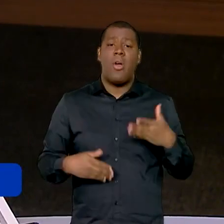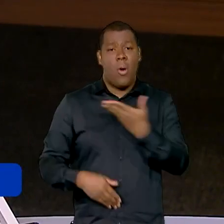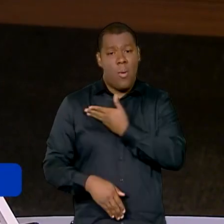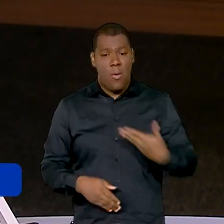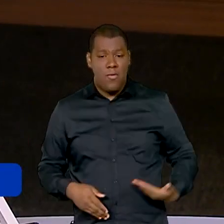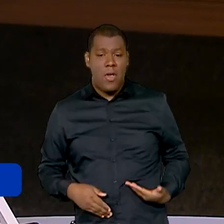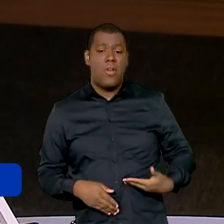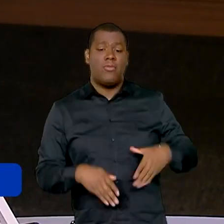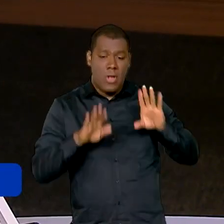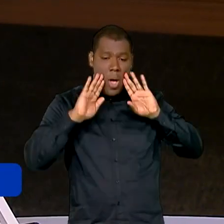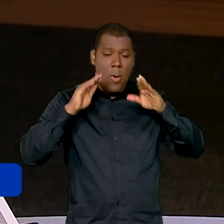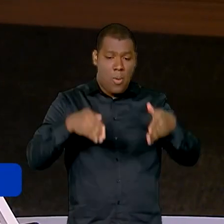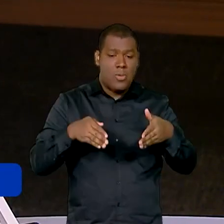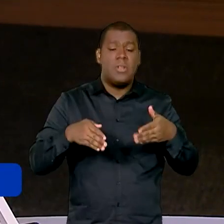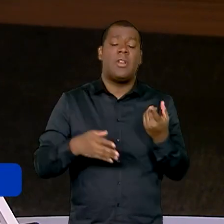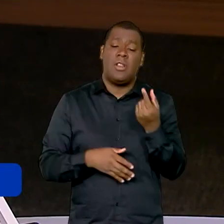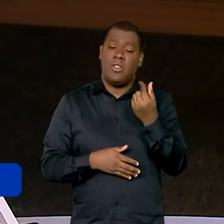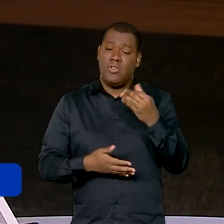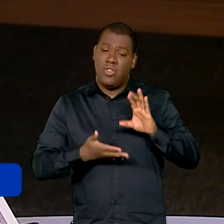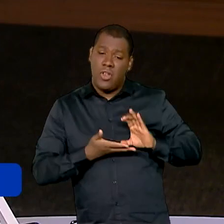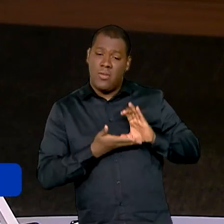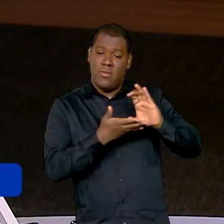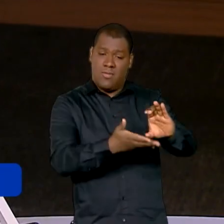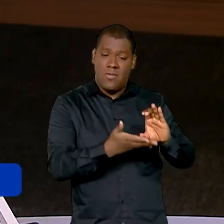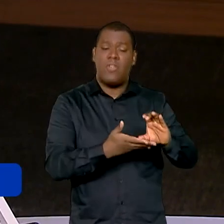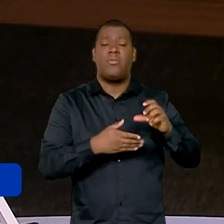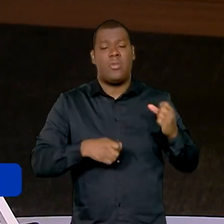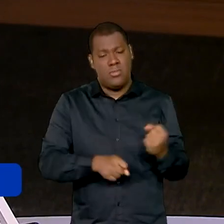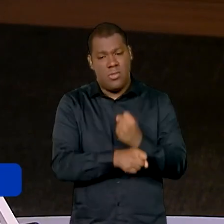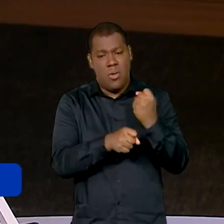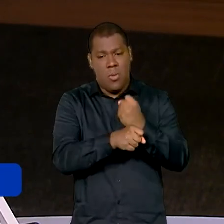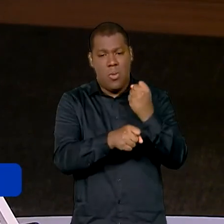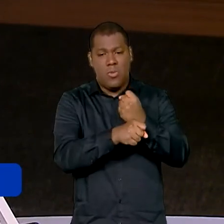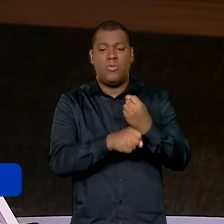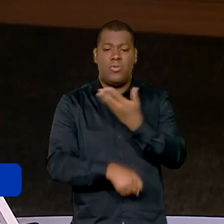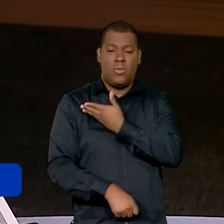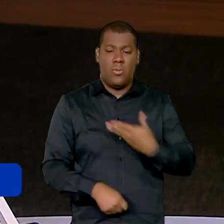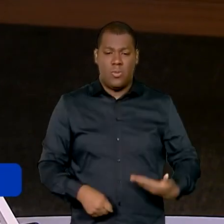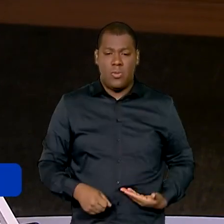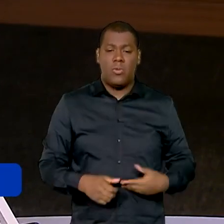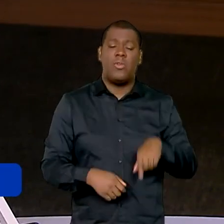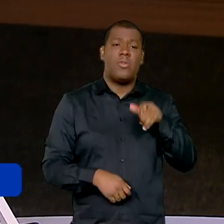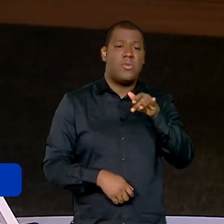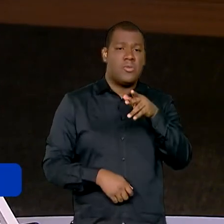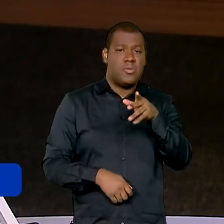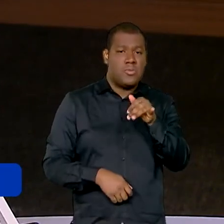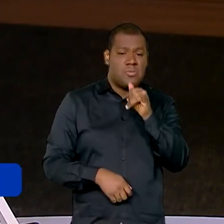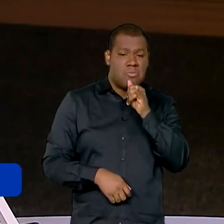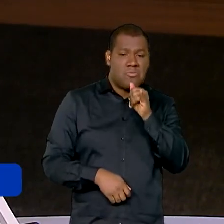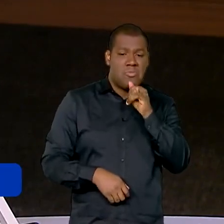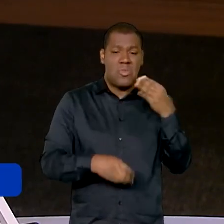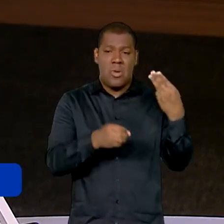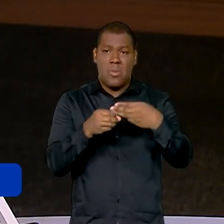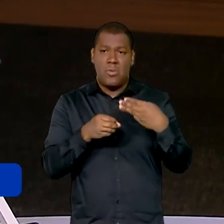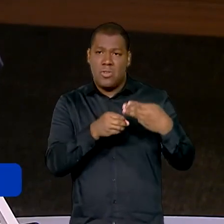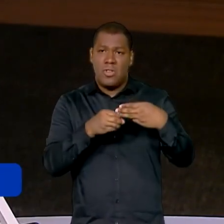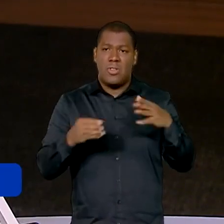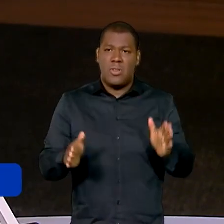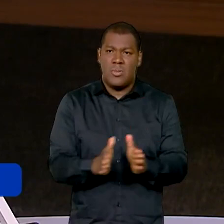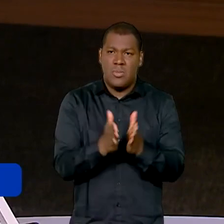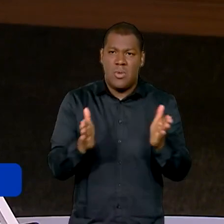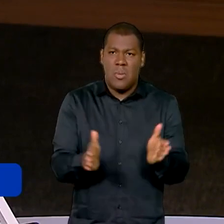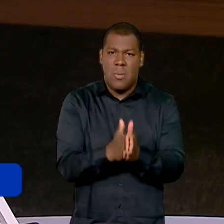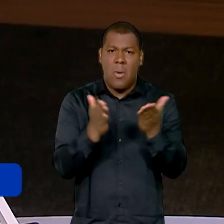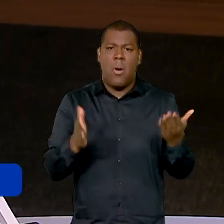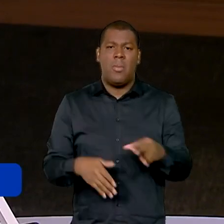a capacidade de investimento próprio do município. Então, o município é muito pobre, 0,6 de arrecadação, que é o